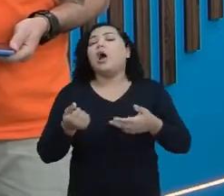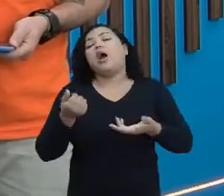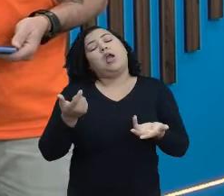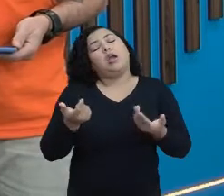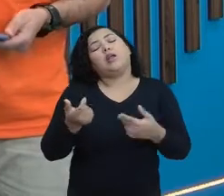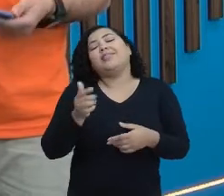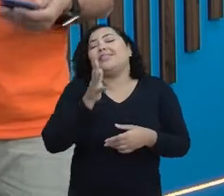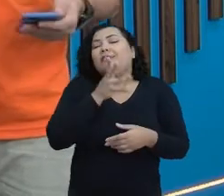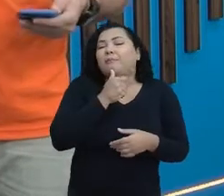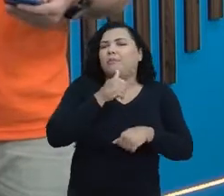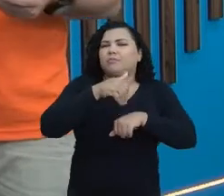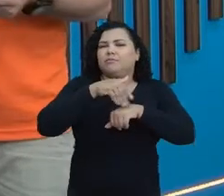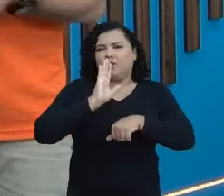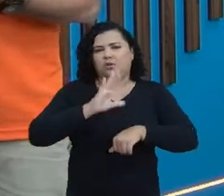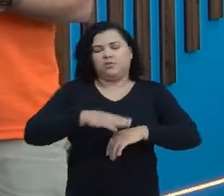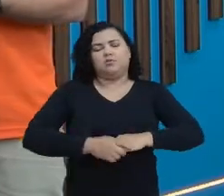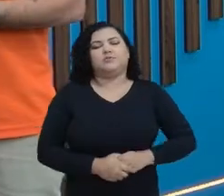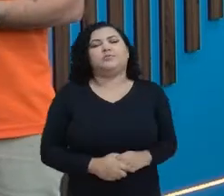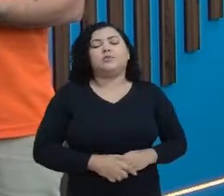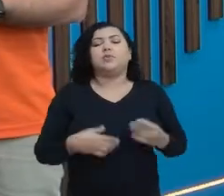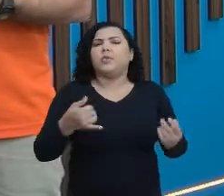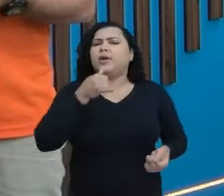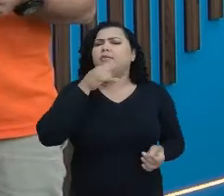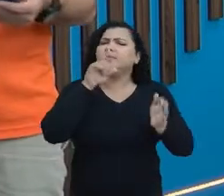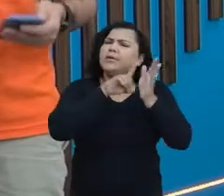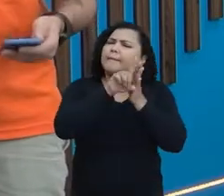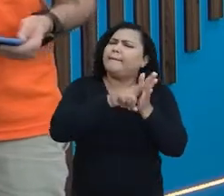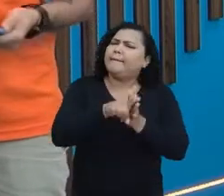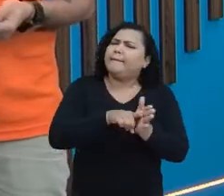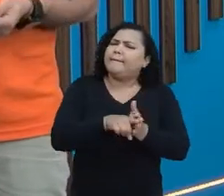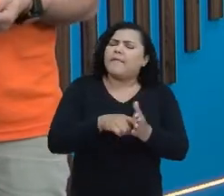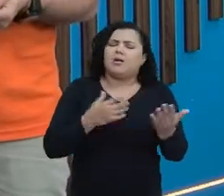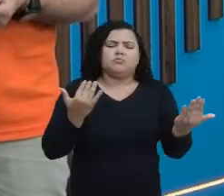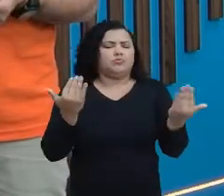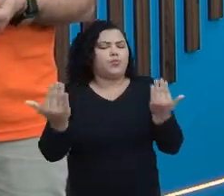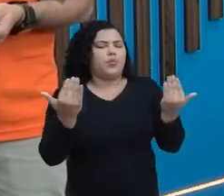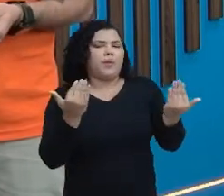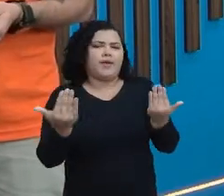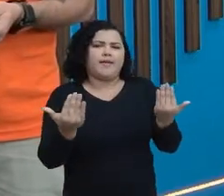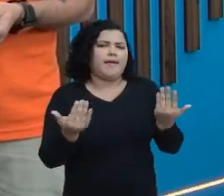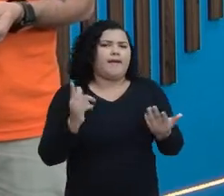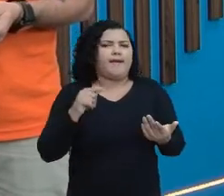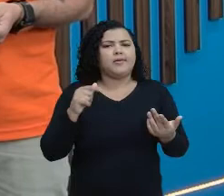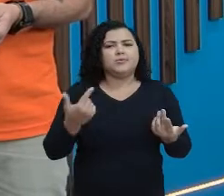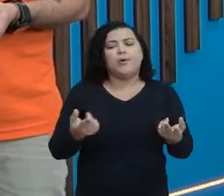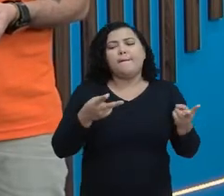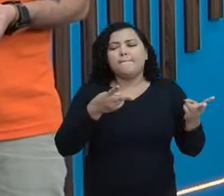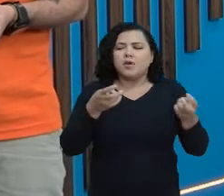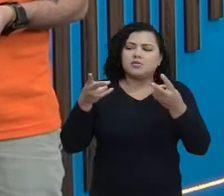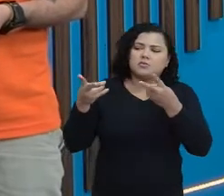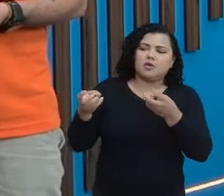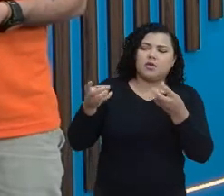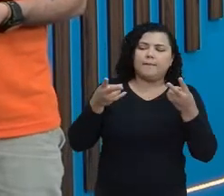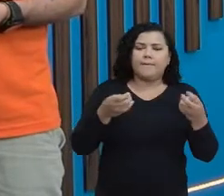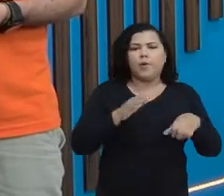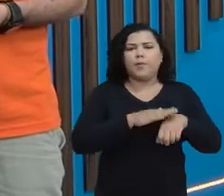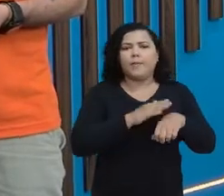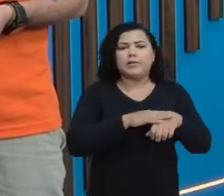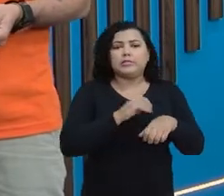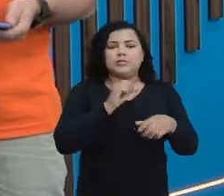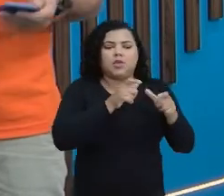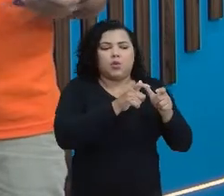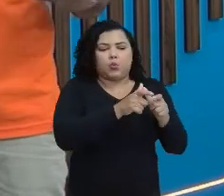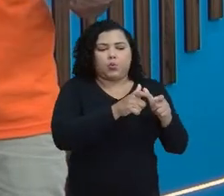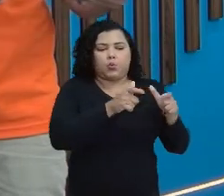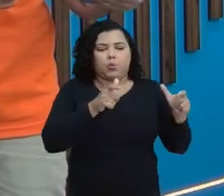tempo. Então, quando você vai analisar grandezas, basicamente o que você faz é isso. Você observar se o crescimento